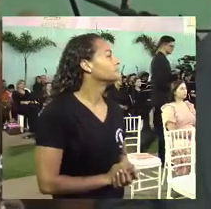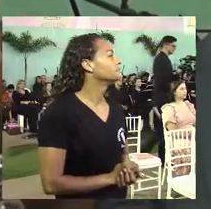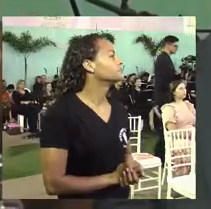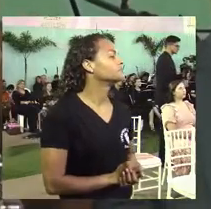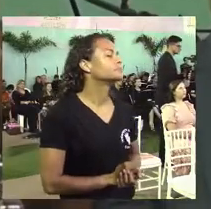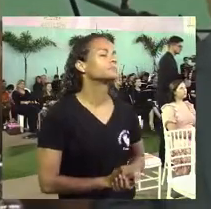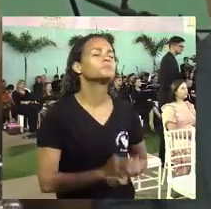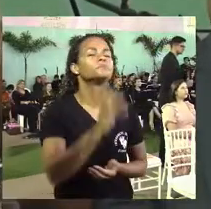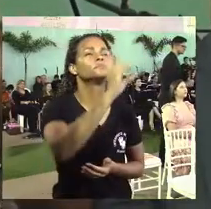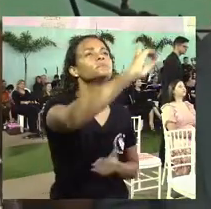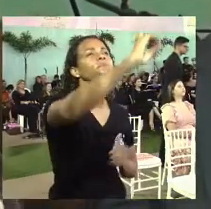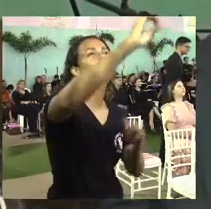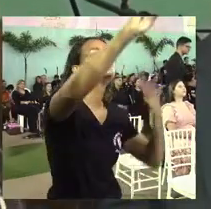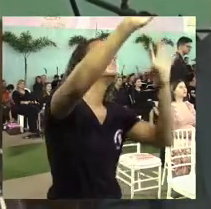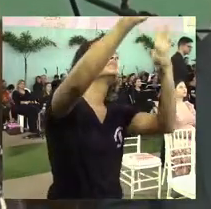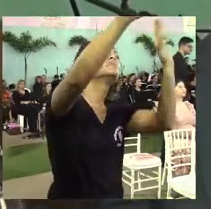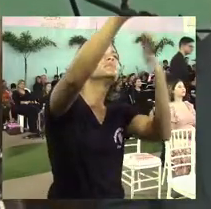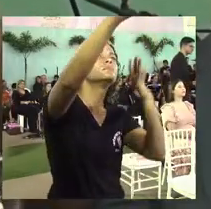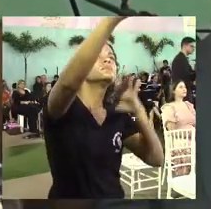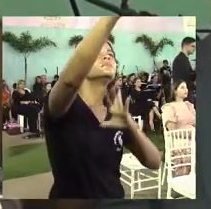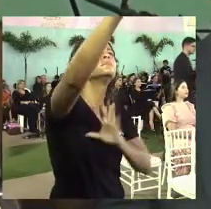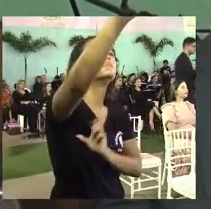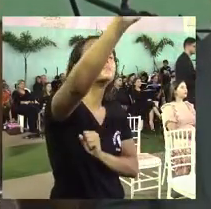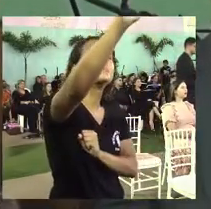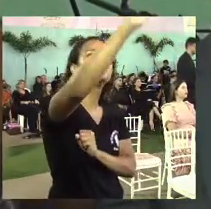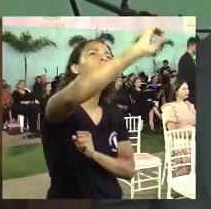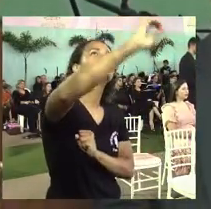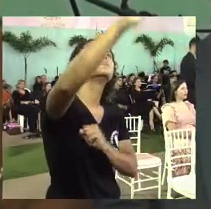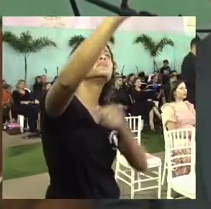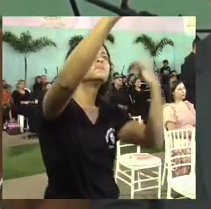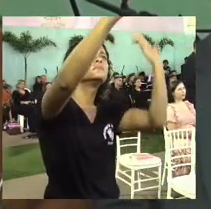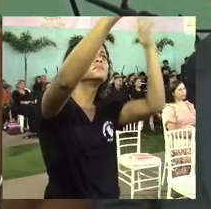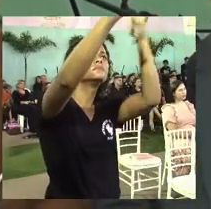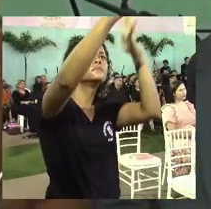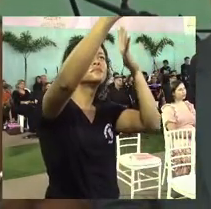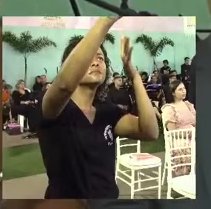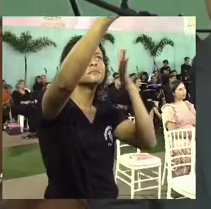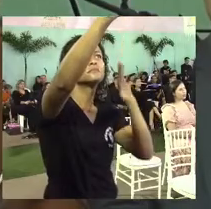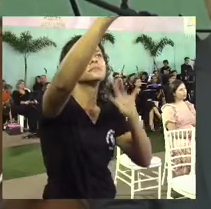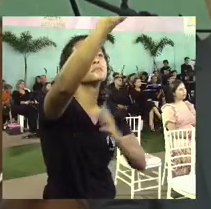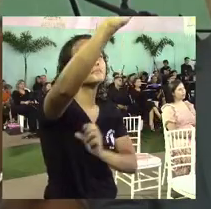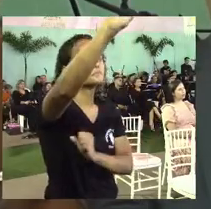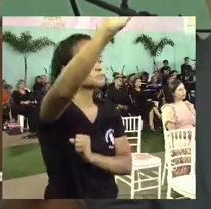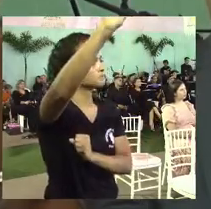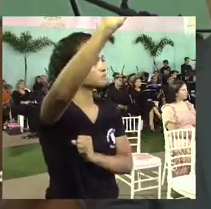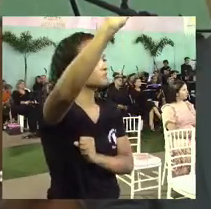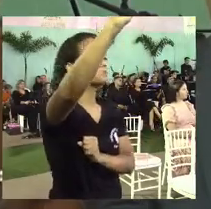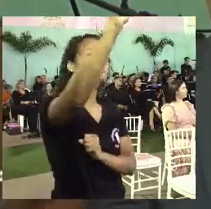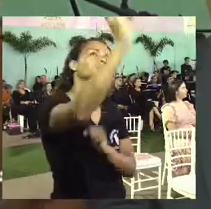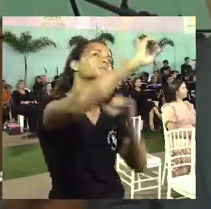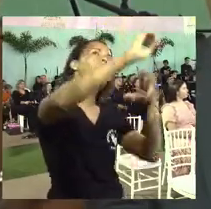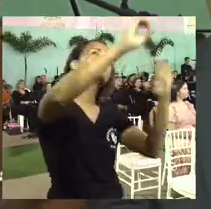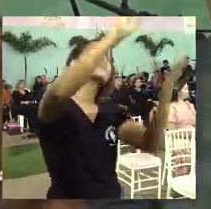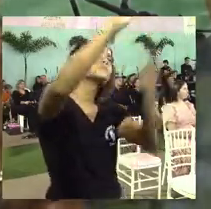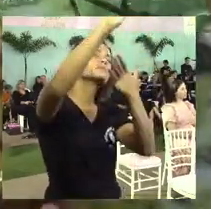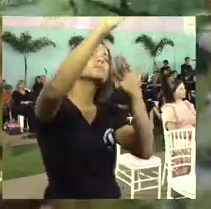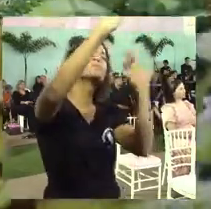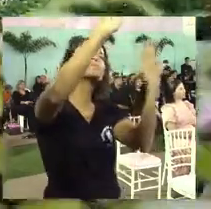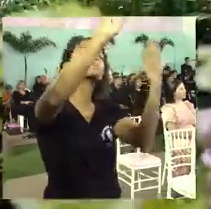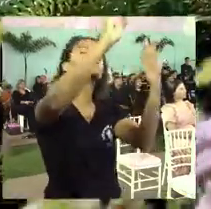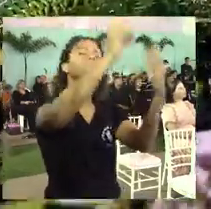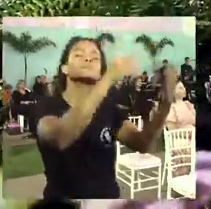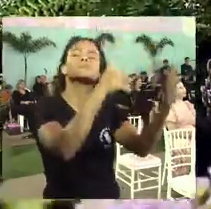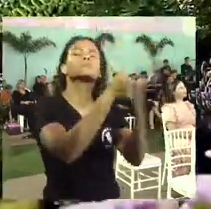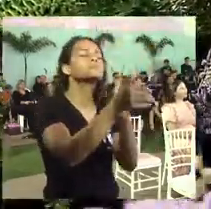te adorarei te adorarei e de